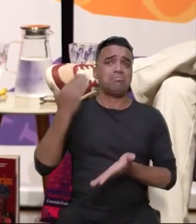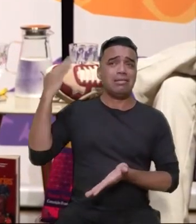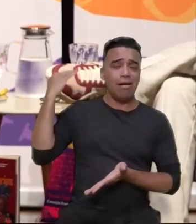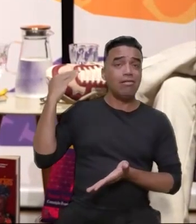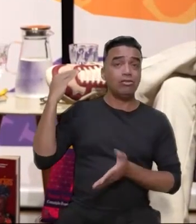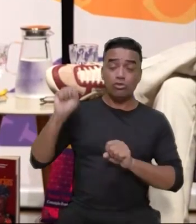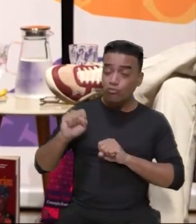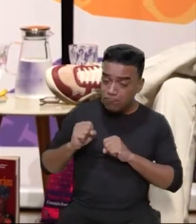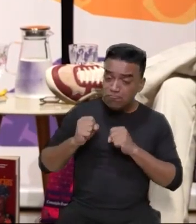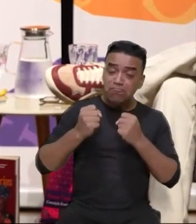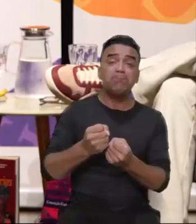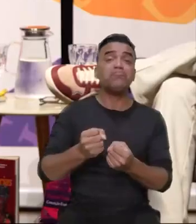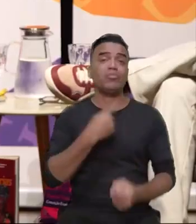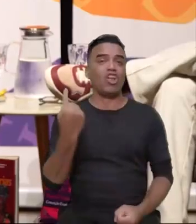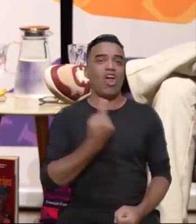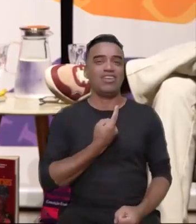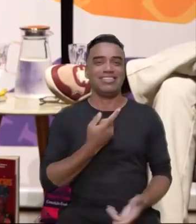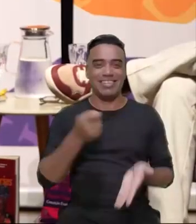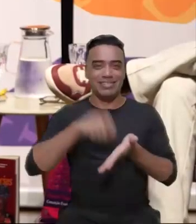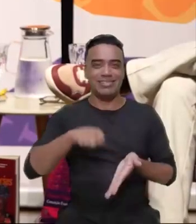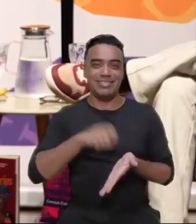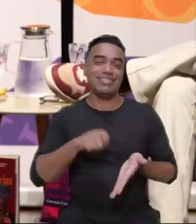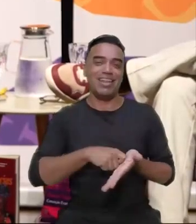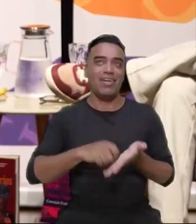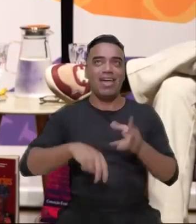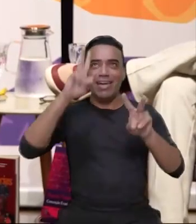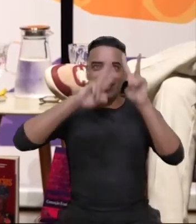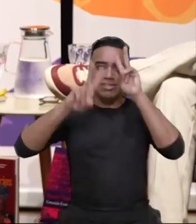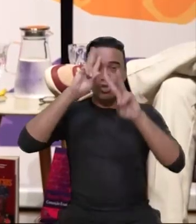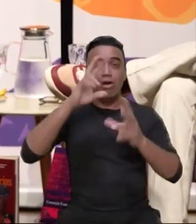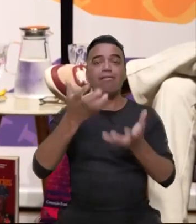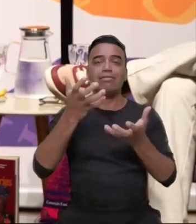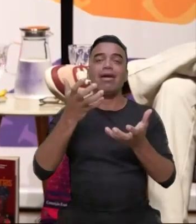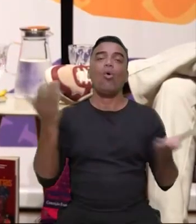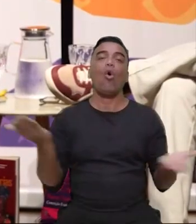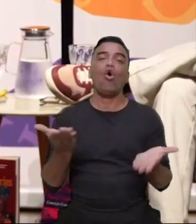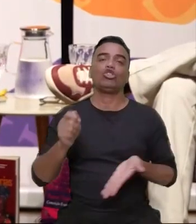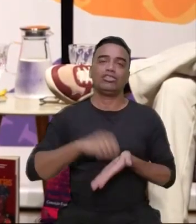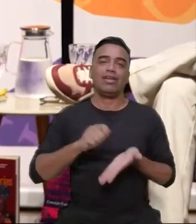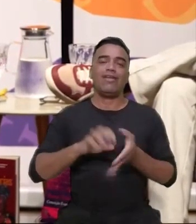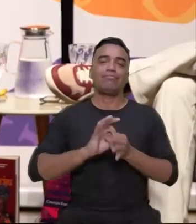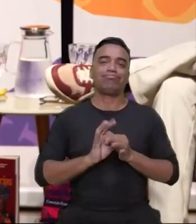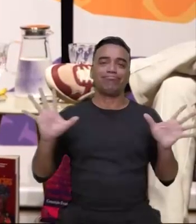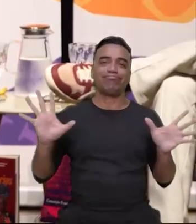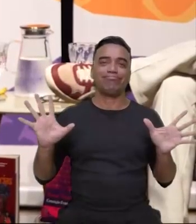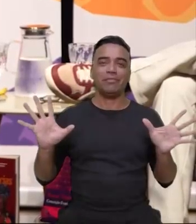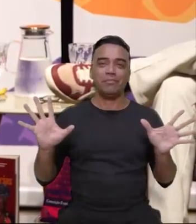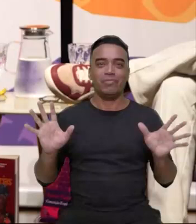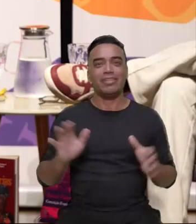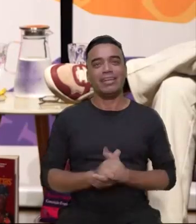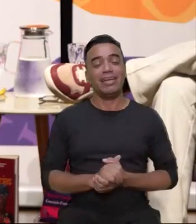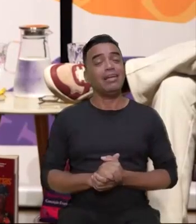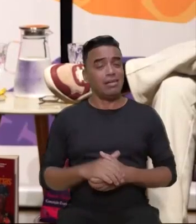nos fortifica para escrevermos as histórias que a gente quer escrever, para usar a palavra